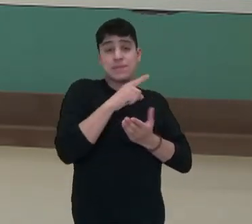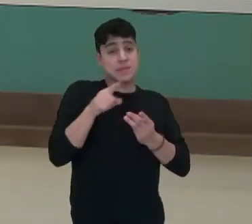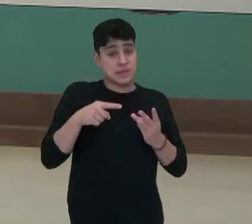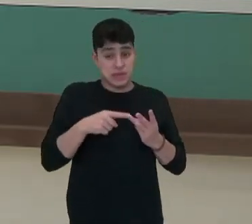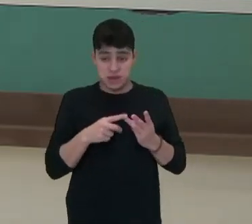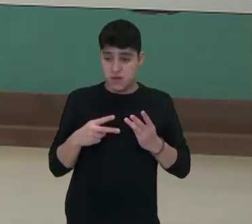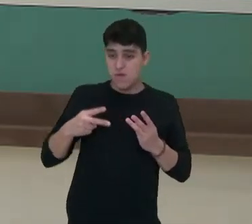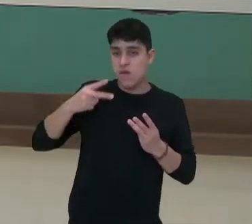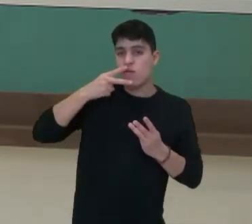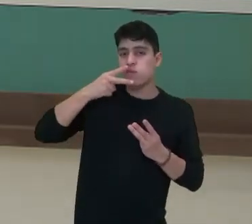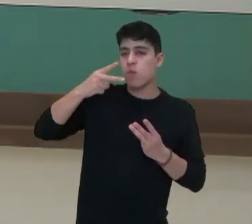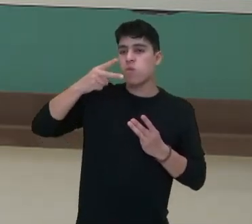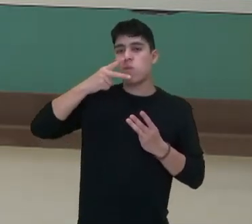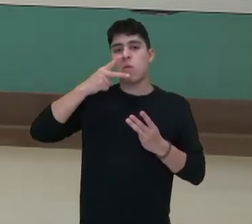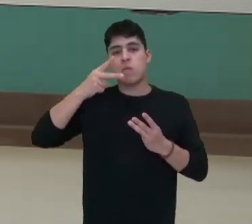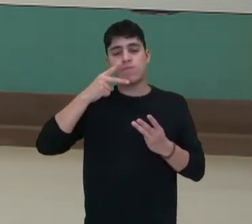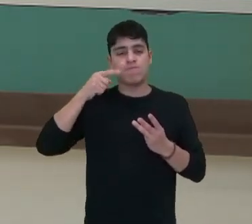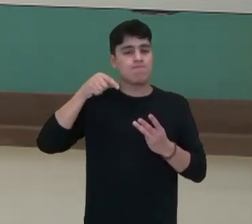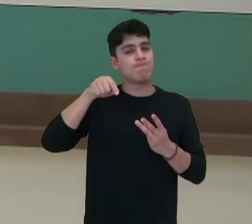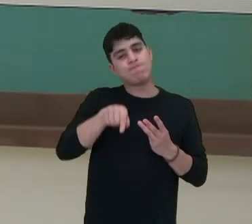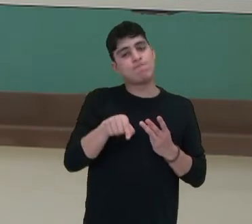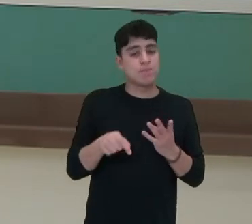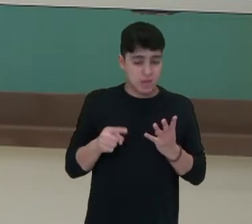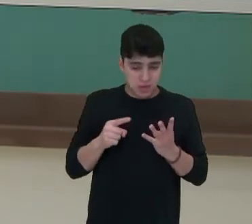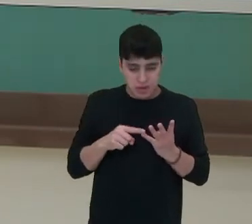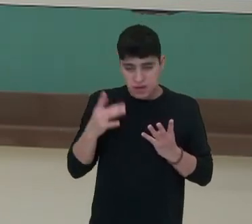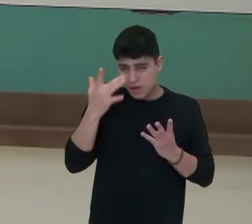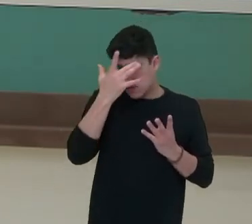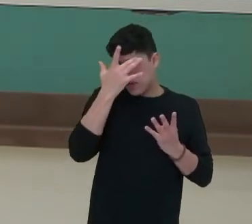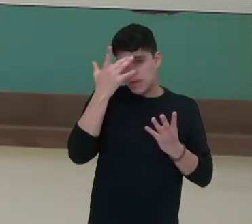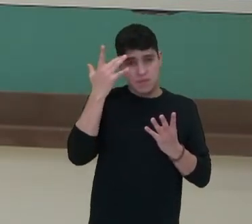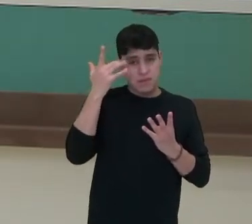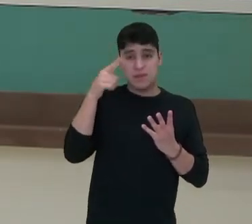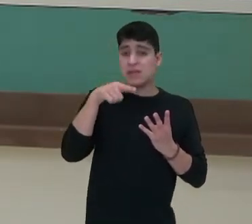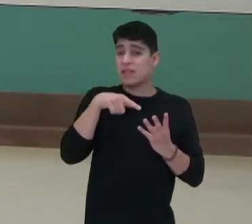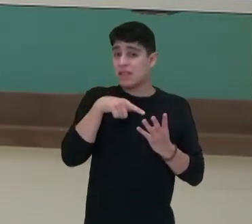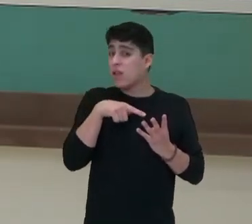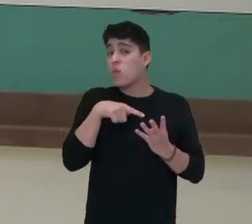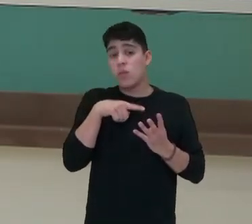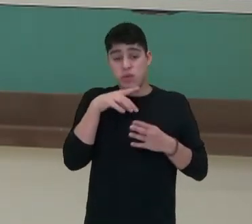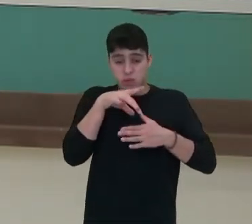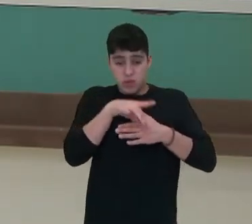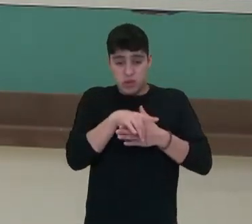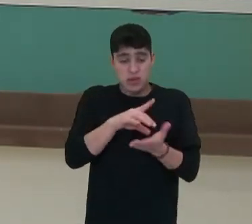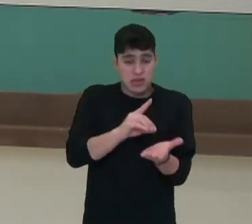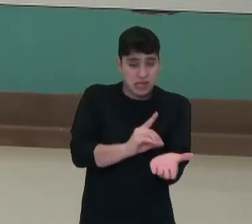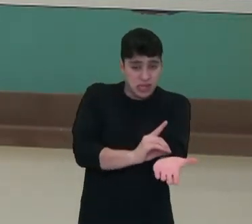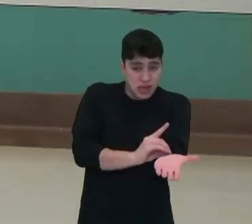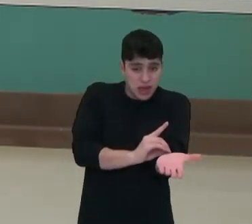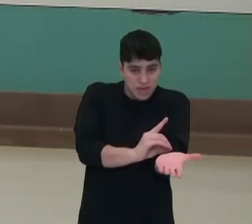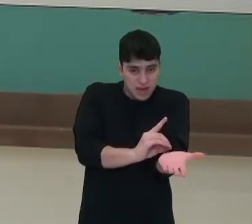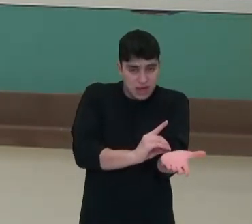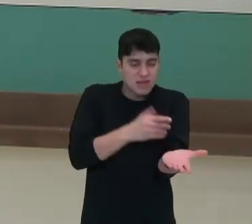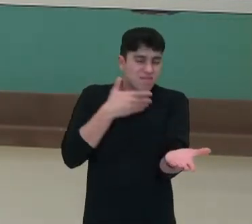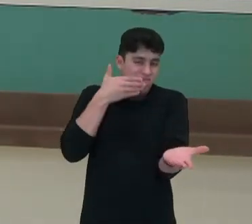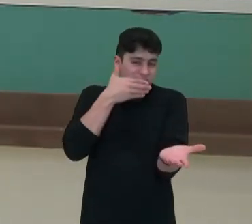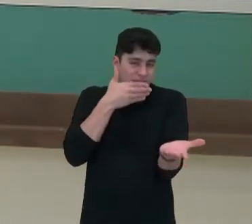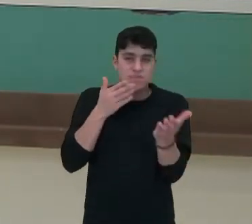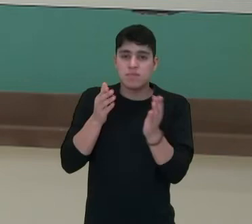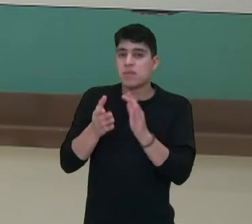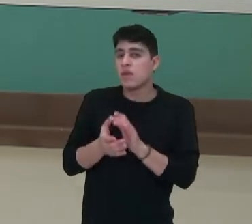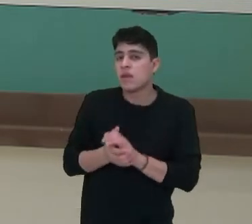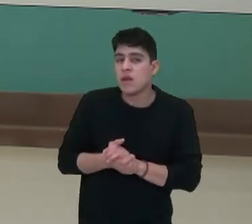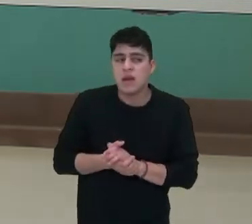tabagismo, né? Então, o fumo. Uma pessoa que apresenta diabetes. Uma pessoa que é sedentária, né? Que